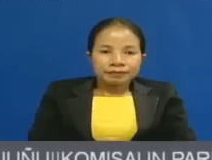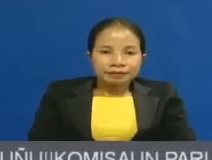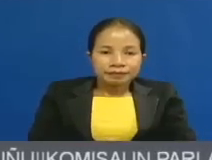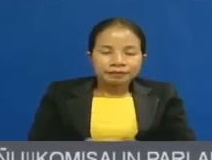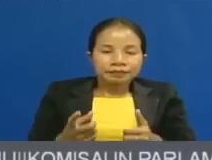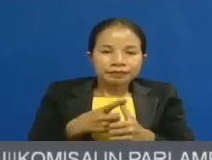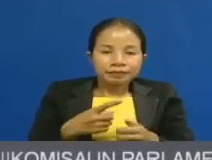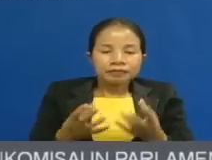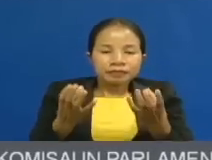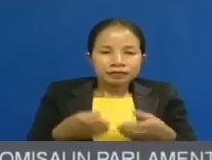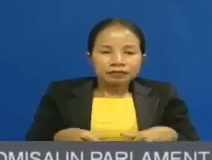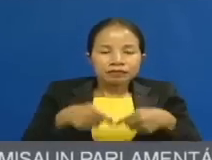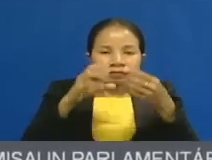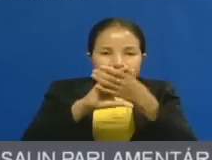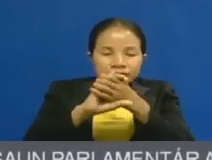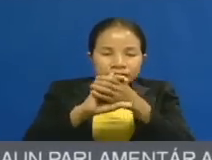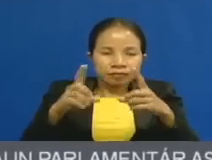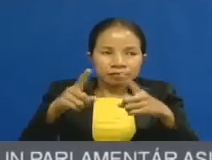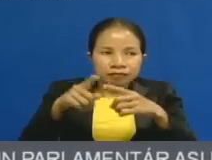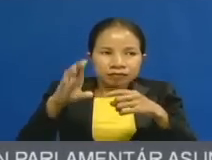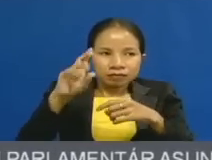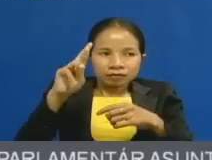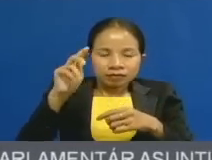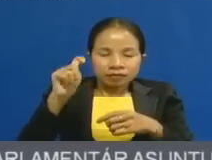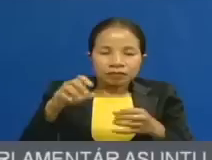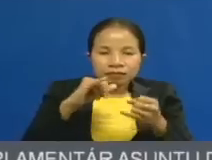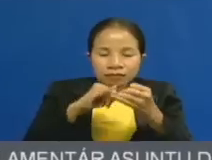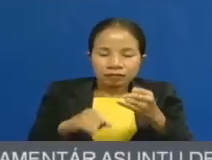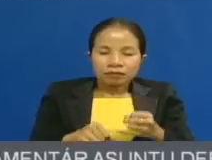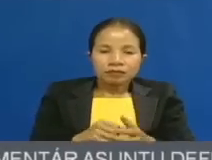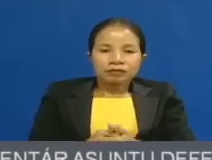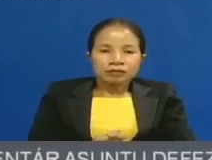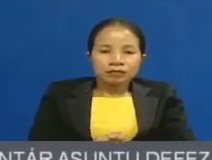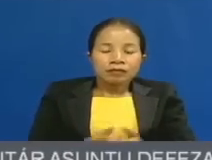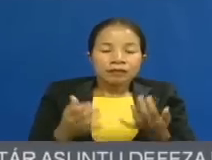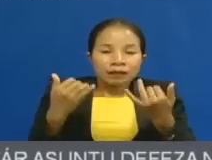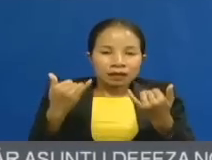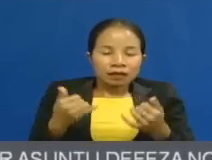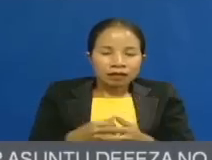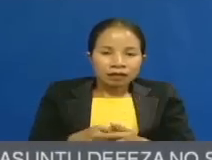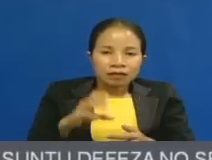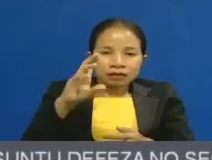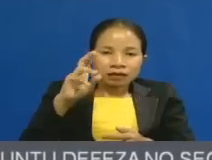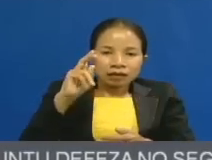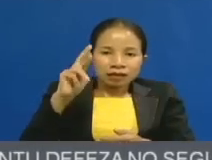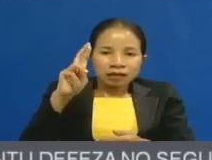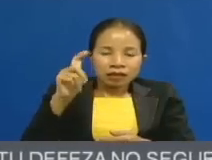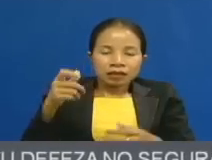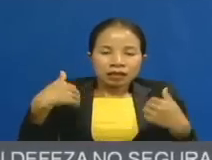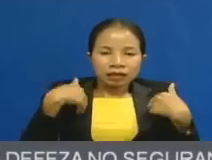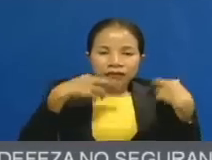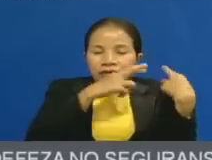primero hakara katu fo parbenz ba senerte ikus dia aproveita hari ini i agora senerte i a kompetensi tomo